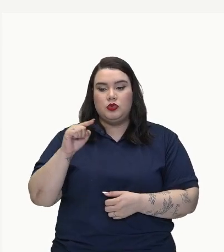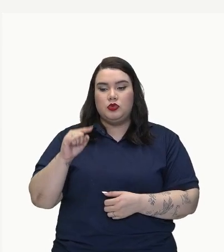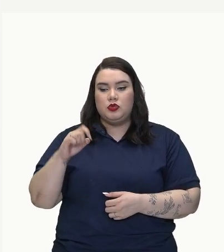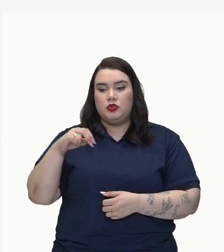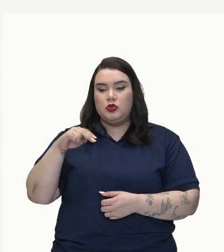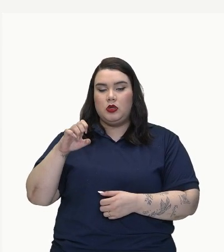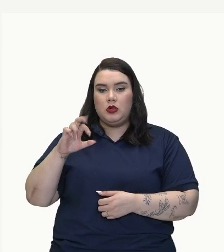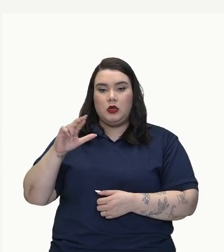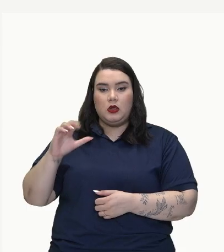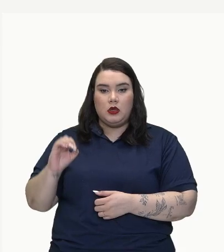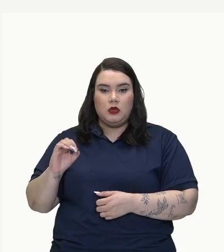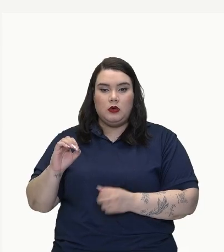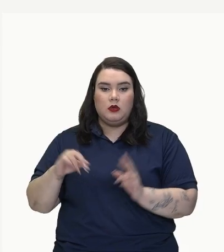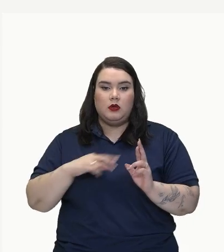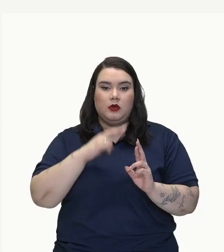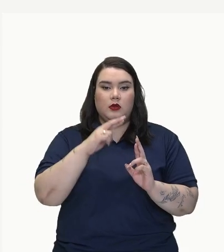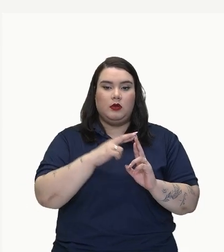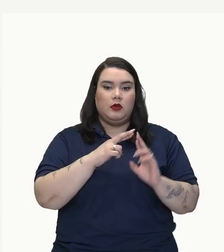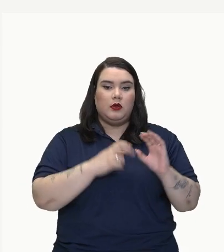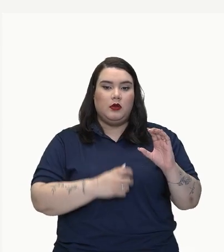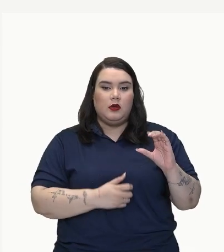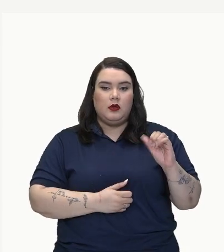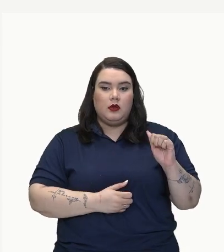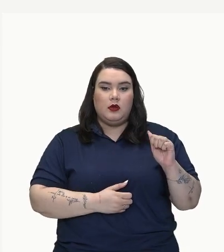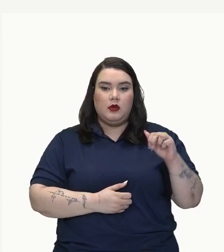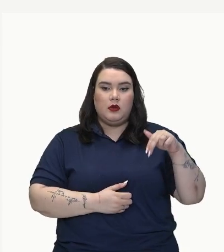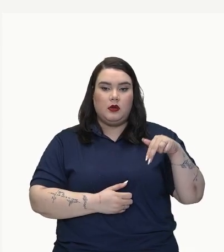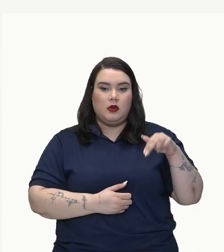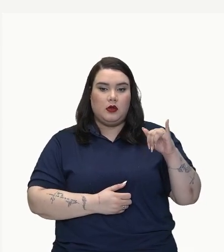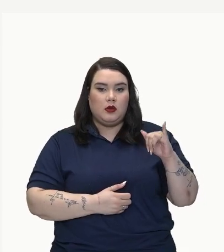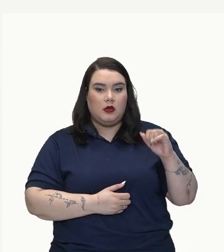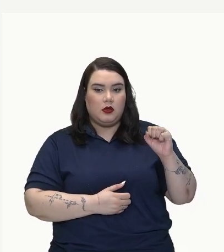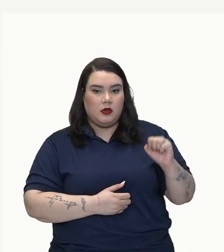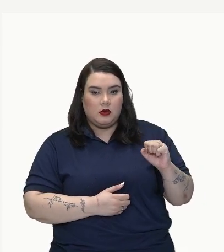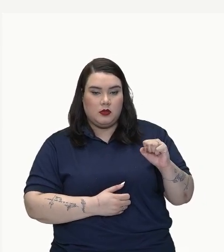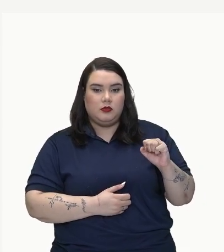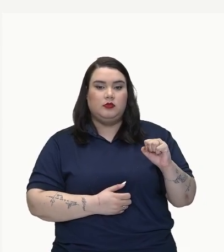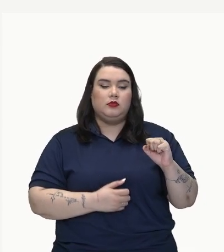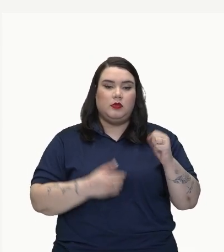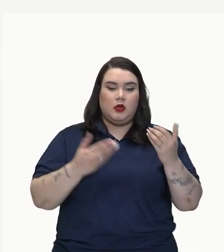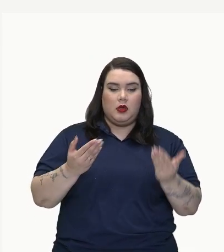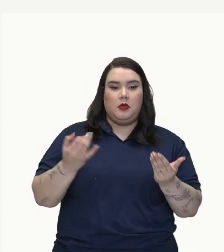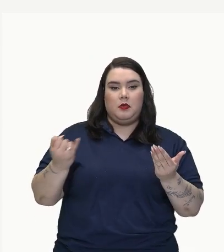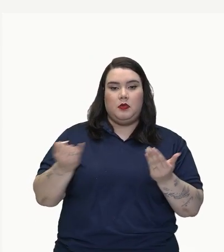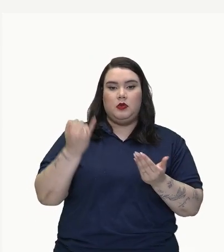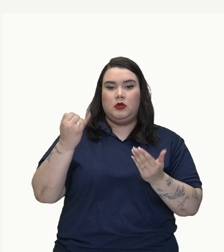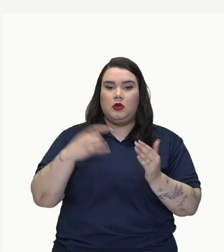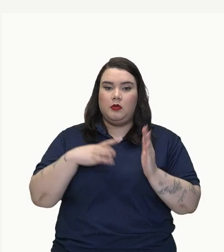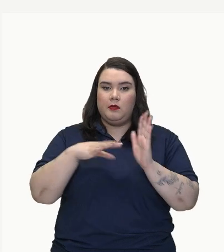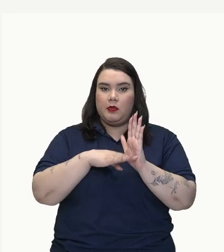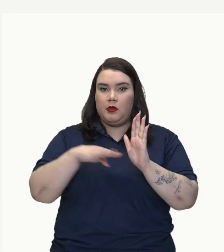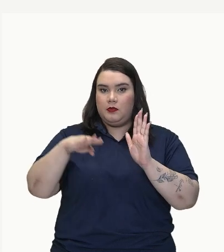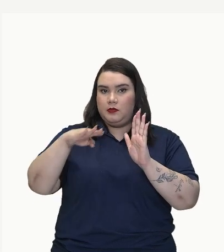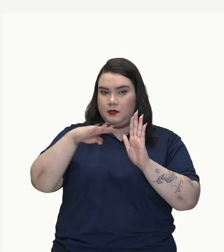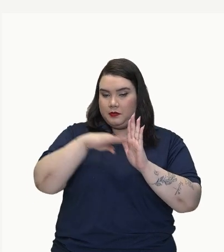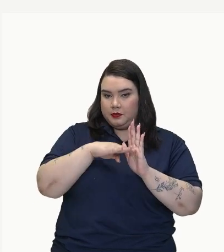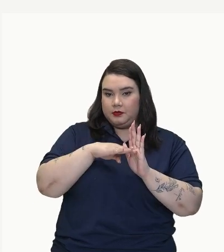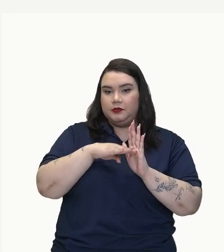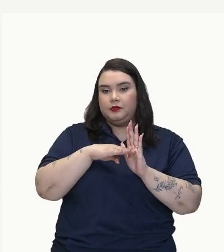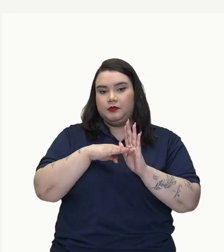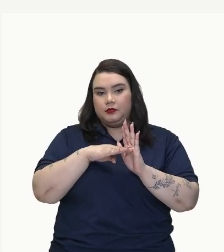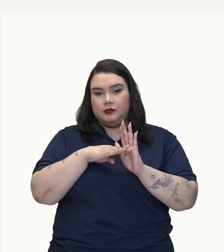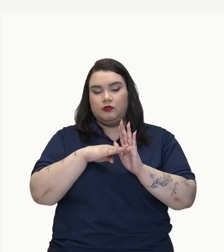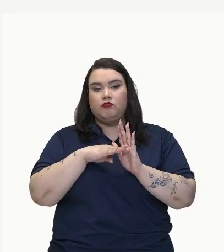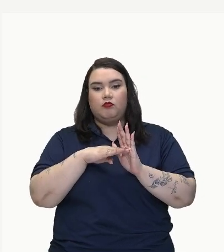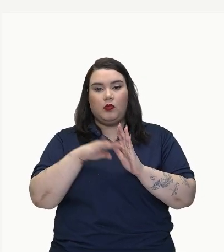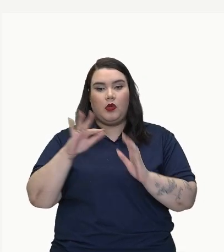Canis, né? Observe que esse grupo, ele vai aumentando, e ele é importante para classificar cada tipo de espécie. E esse gênero